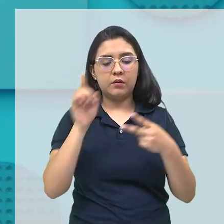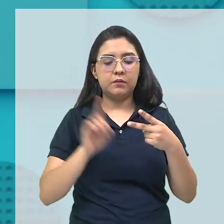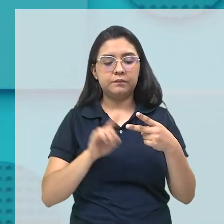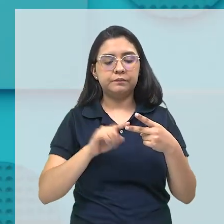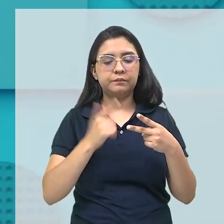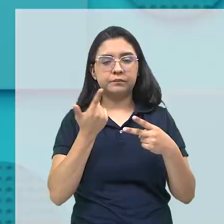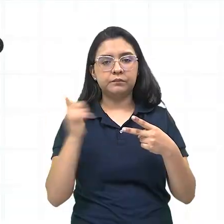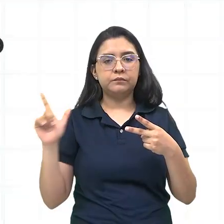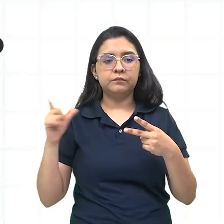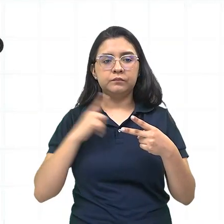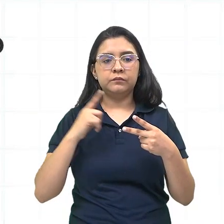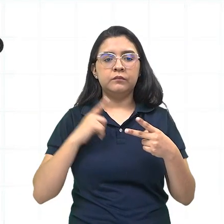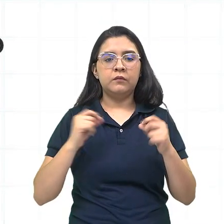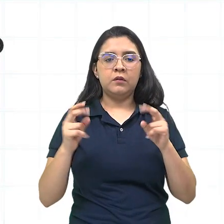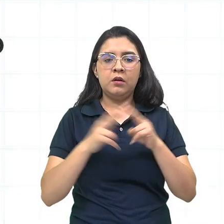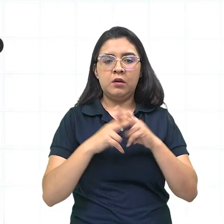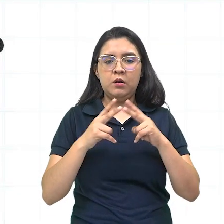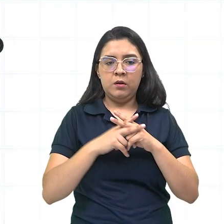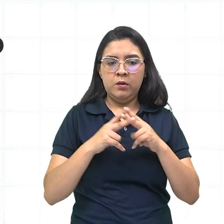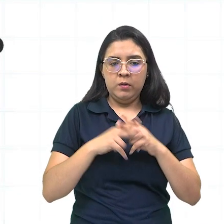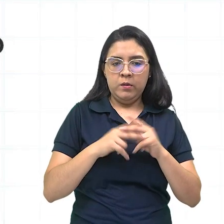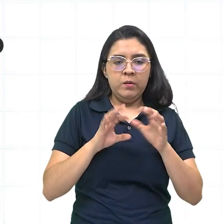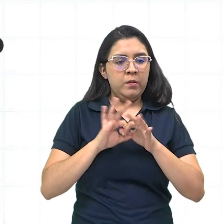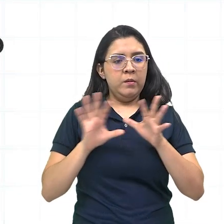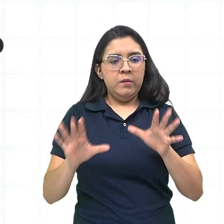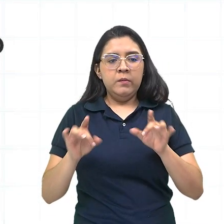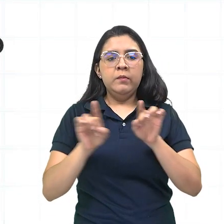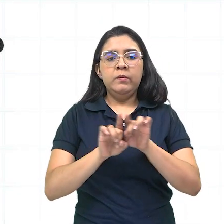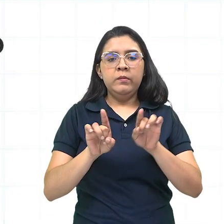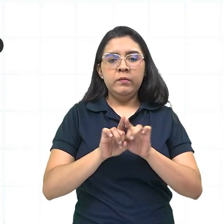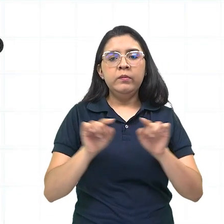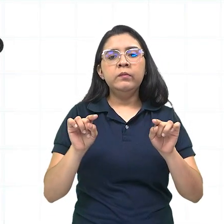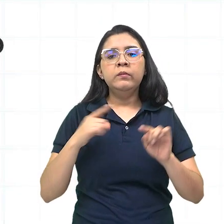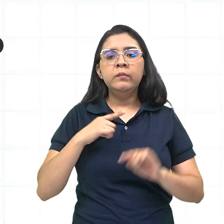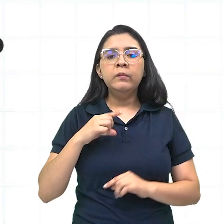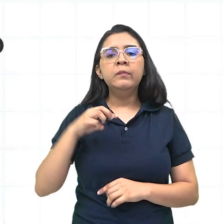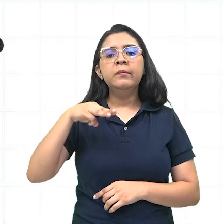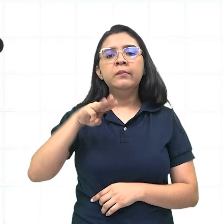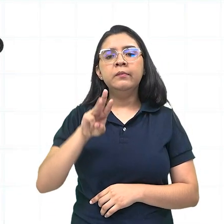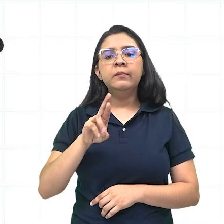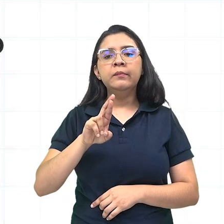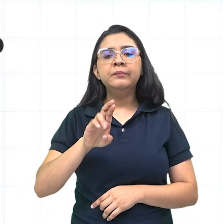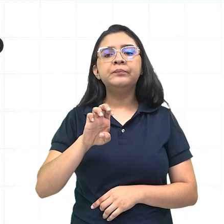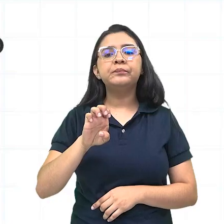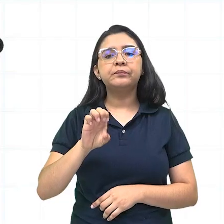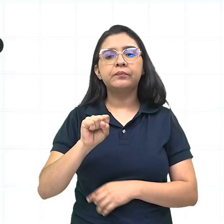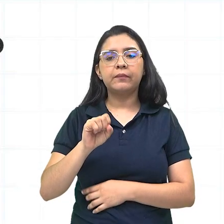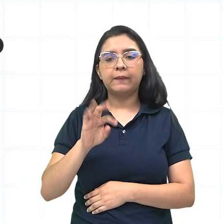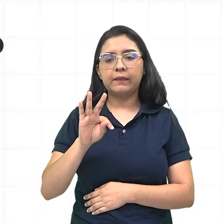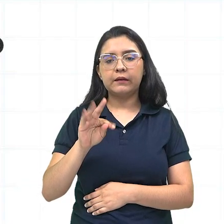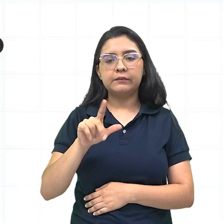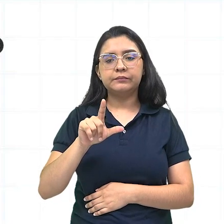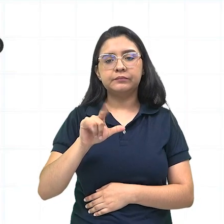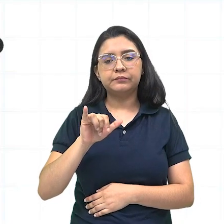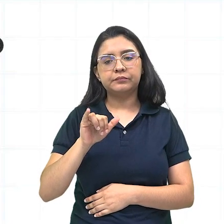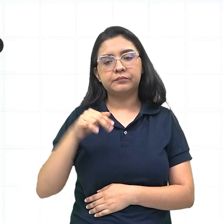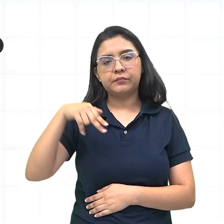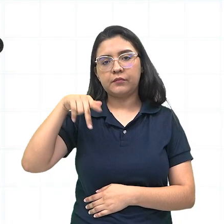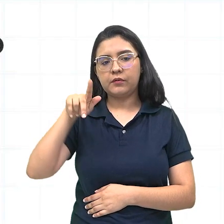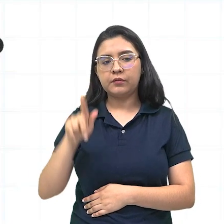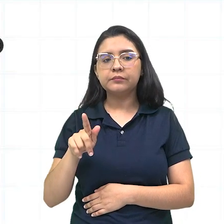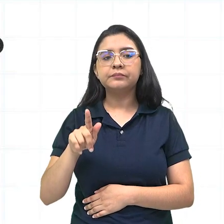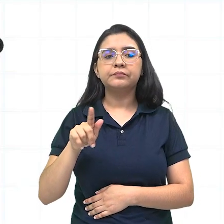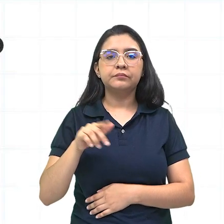modalidade é a luta livre. A luta livre, também conhecida como wrestling freestyle, como é